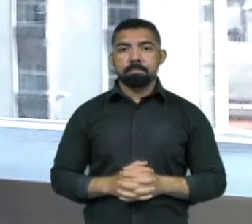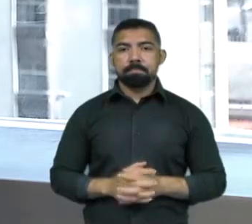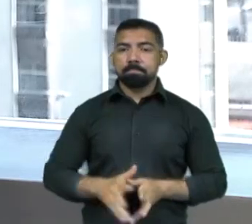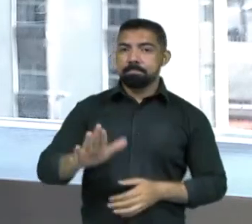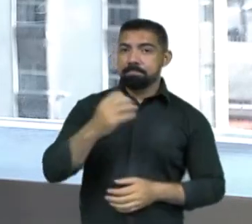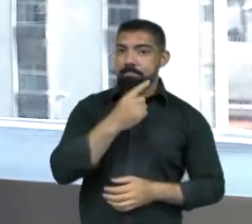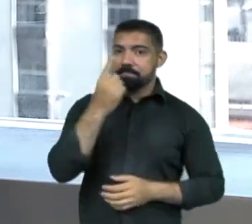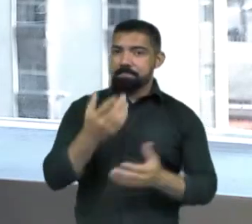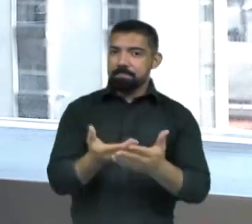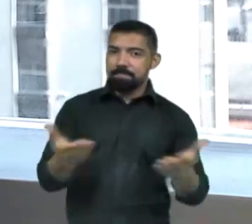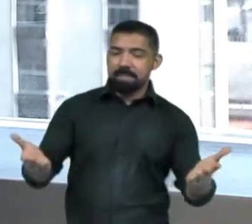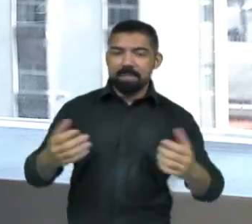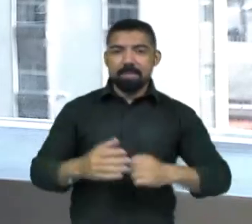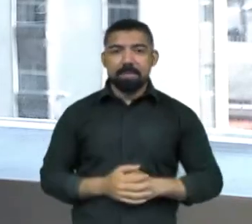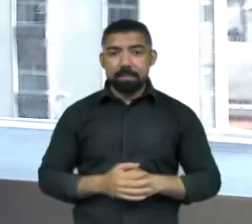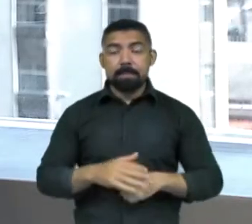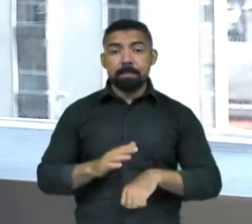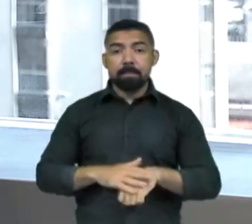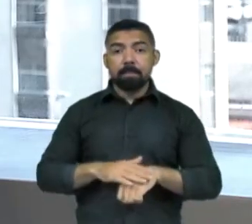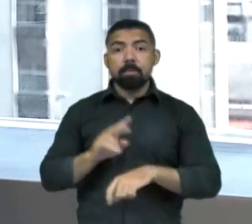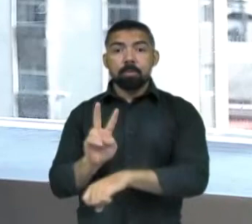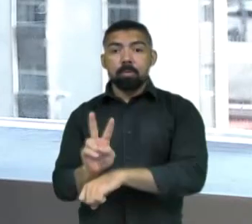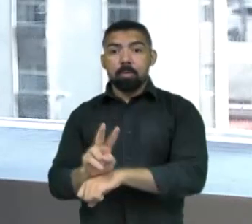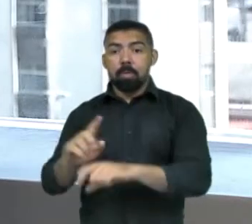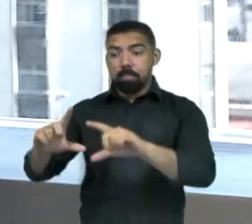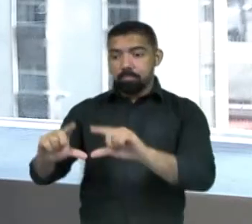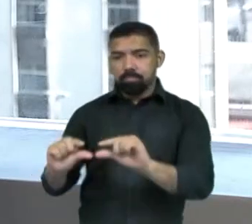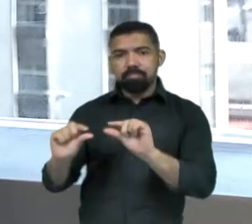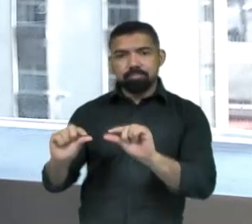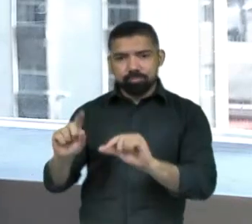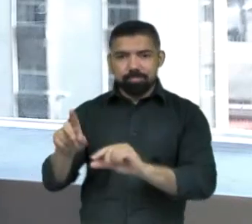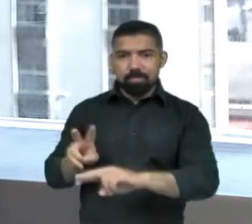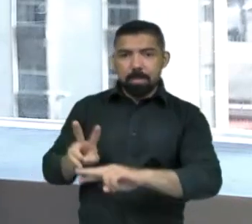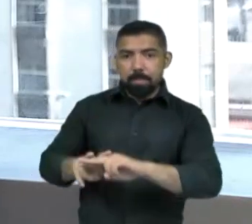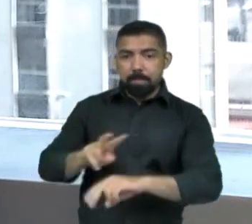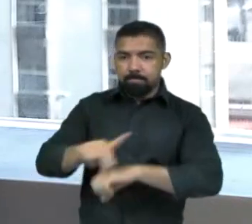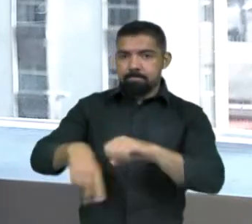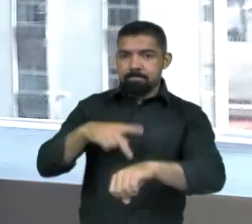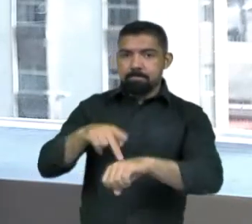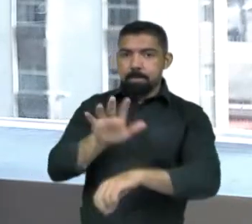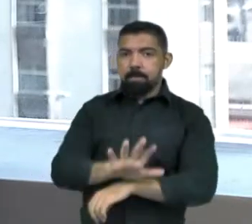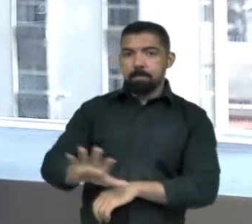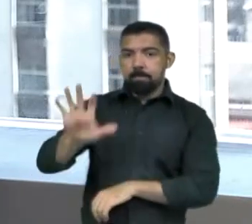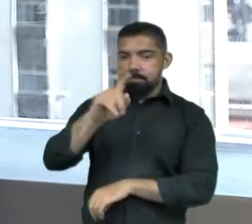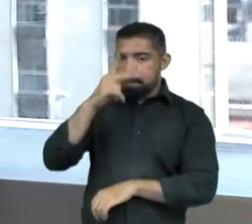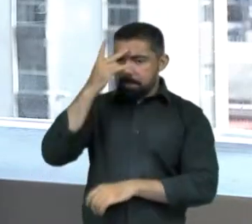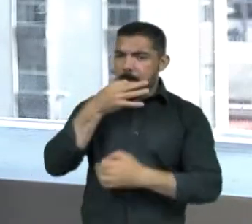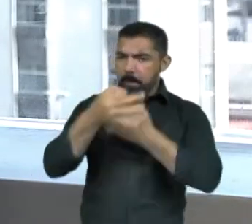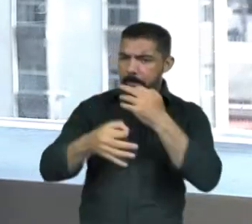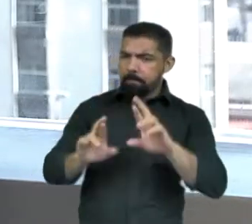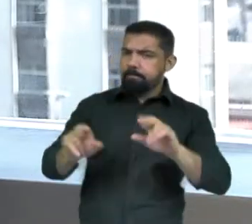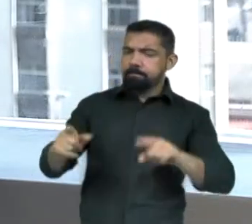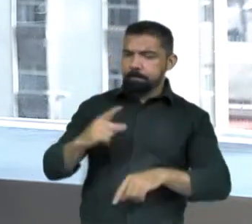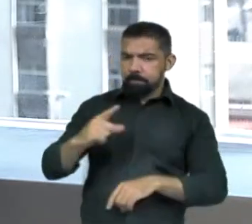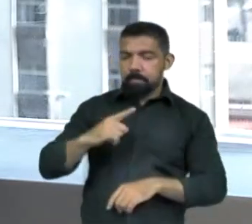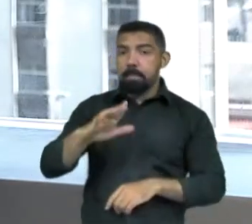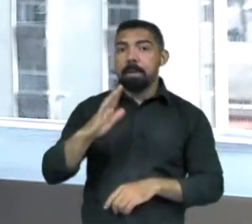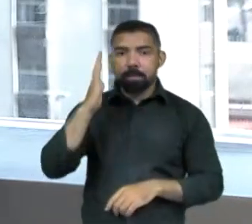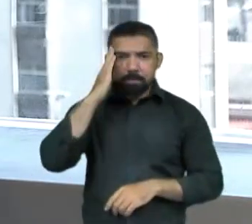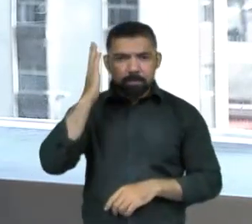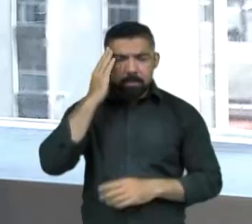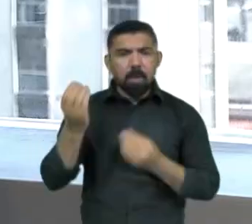Olá, bom dia. Progressão de pena repercute em todo o país, dividindo opiniões. Entenda como o benefício